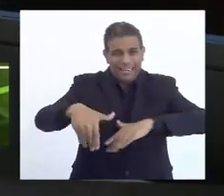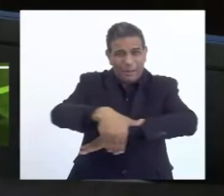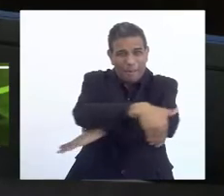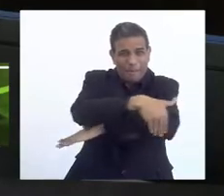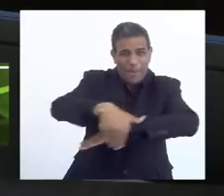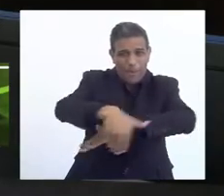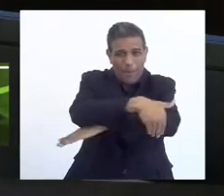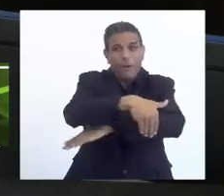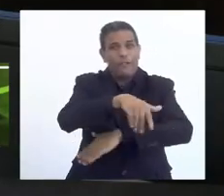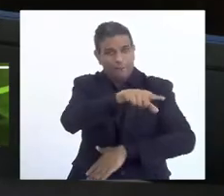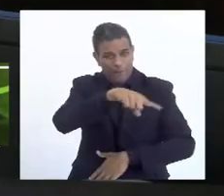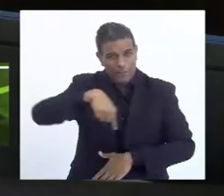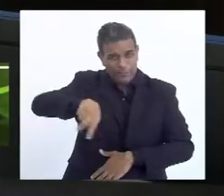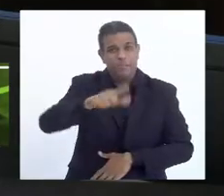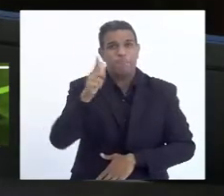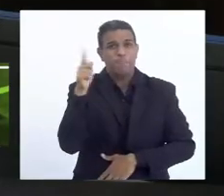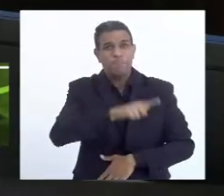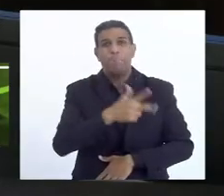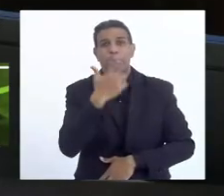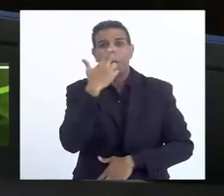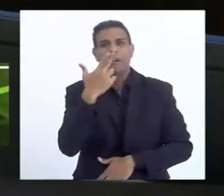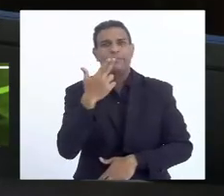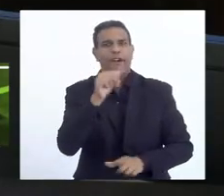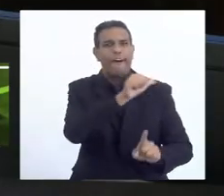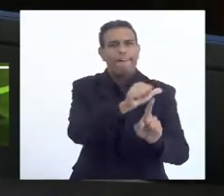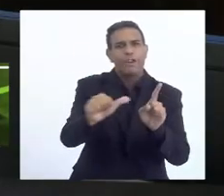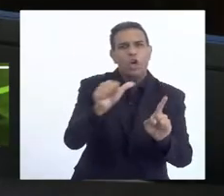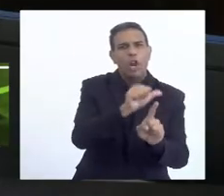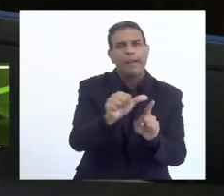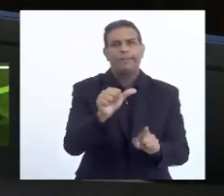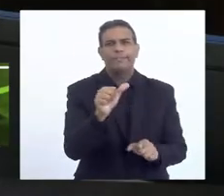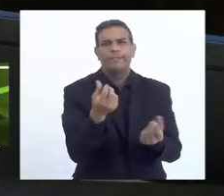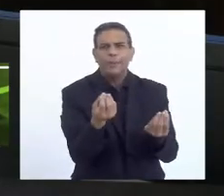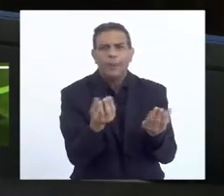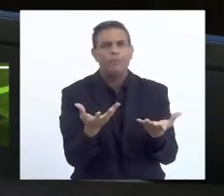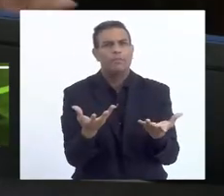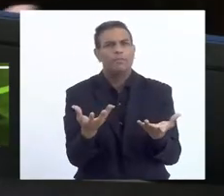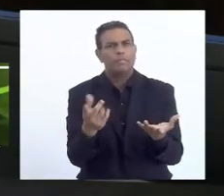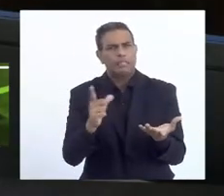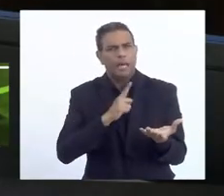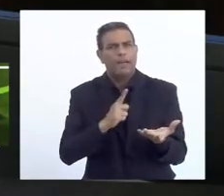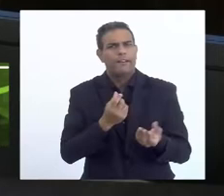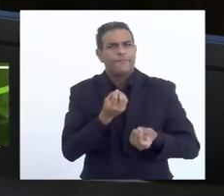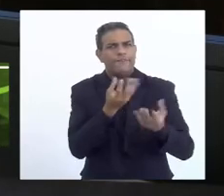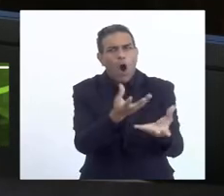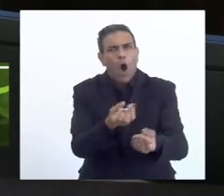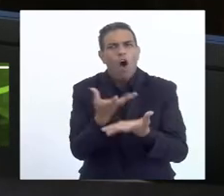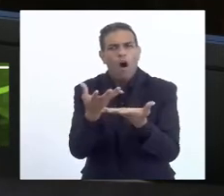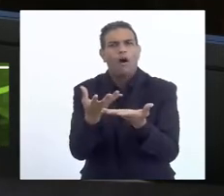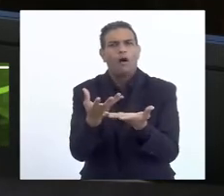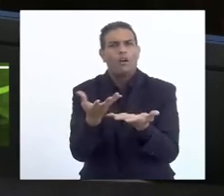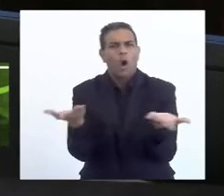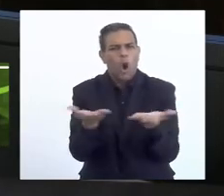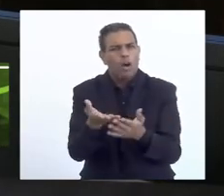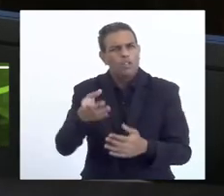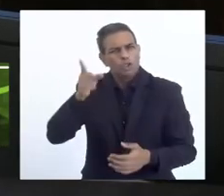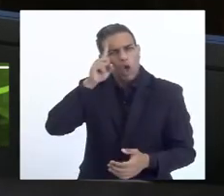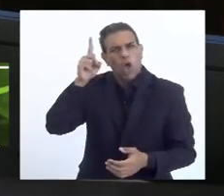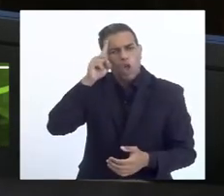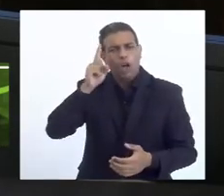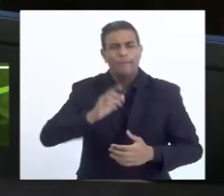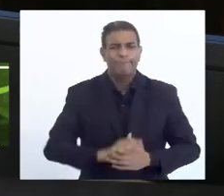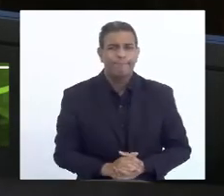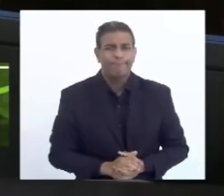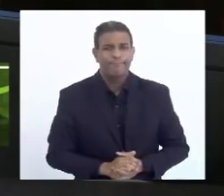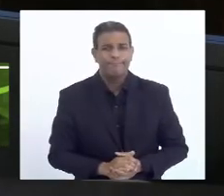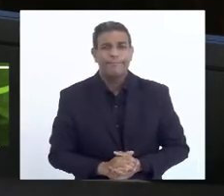nesse endereço, você pode ir lá e fazer o que quiser com ela. Esses são alguns dos relatos que a gente vai ouvir aqui no dia de hoje, mas